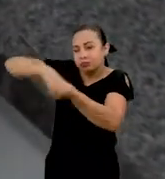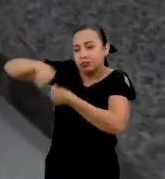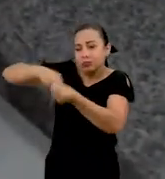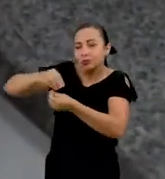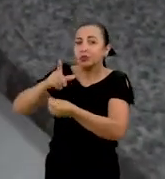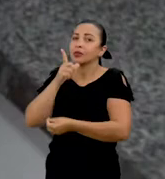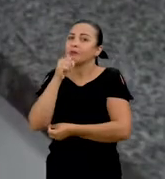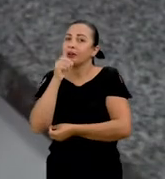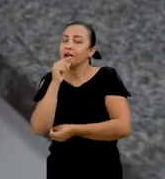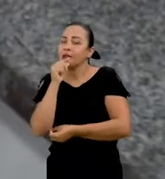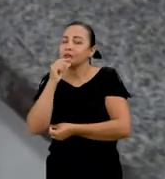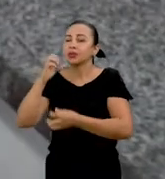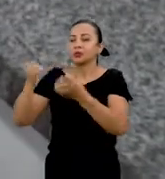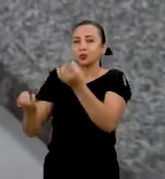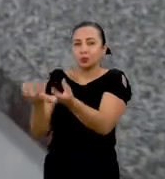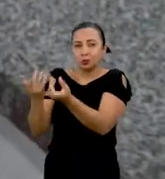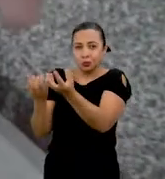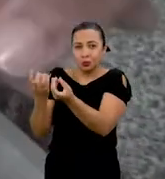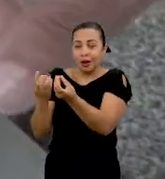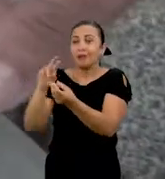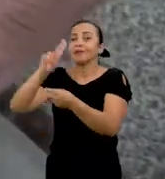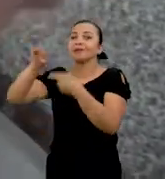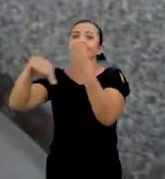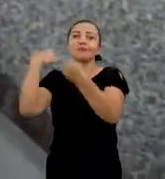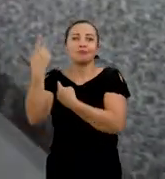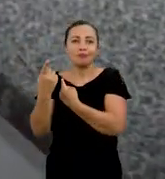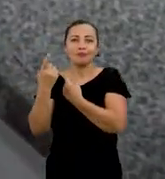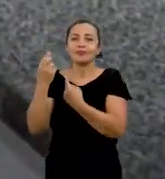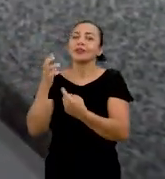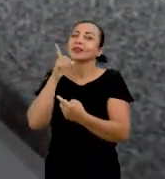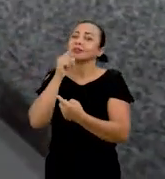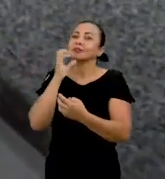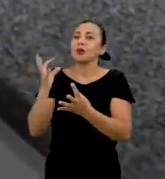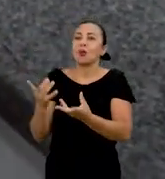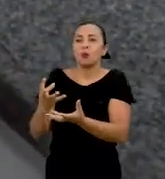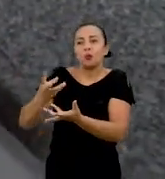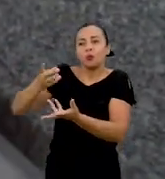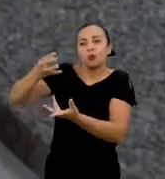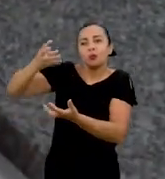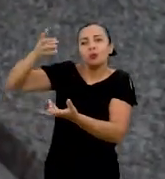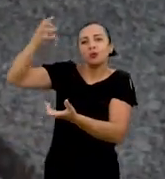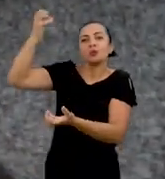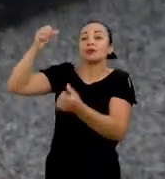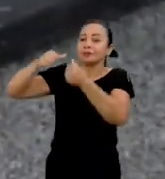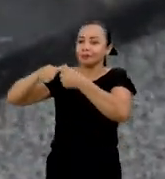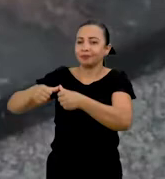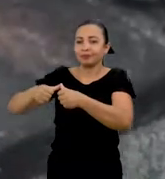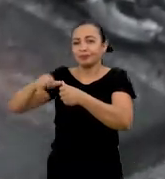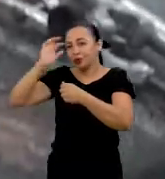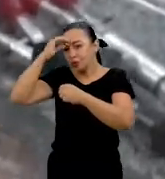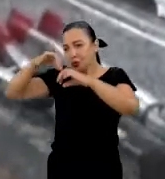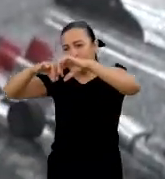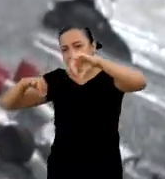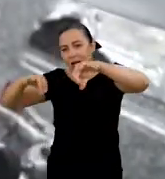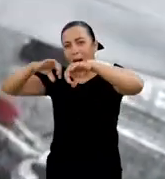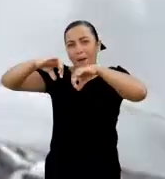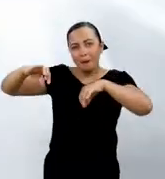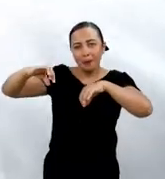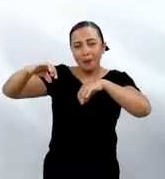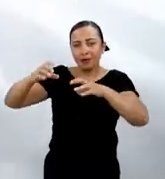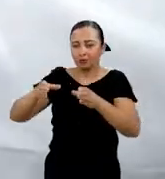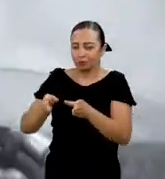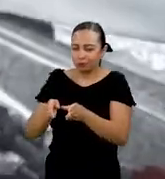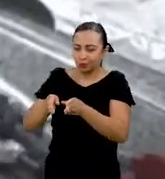que a água evapora o vapor da água ali a raça todos os componentes voláteis do material vegetal que vai subir pelo condensador